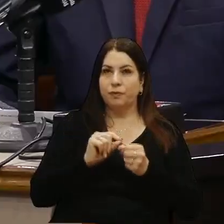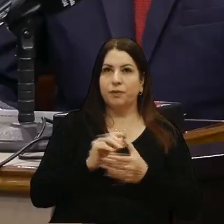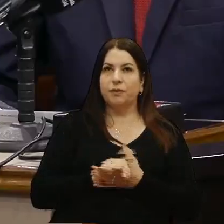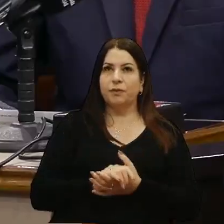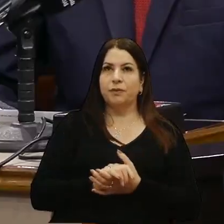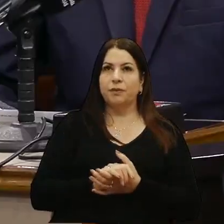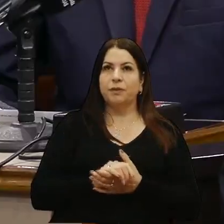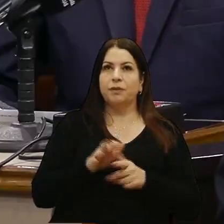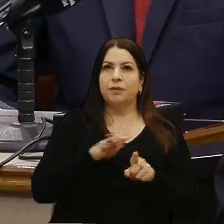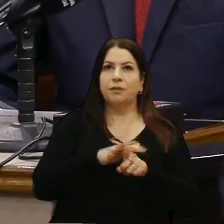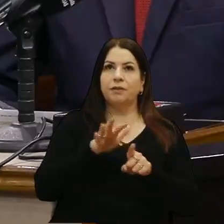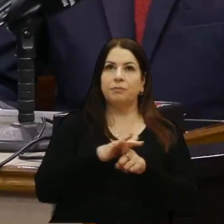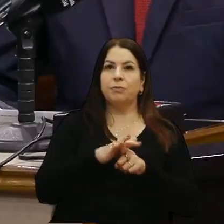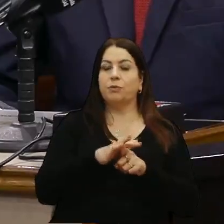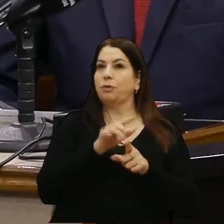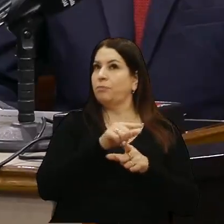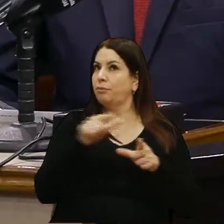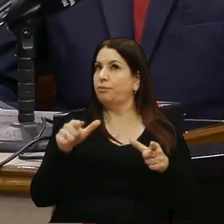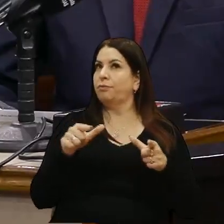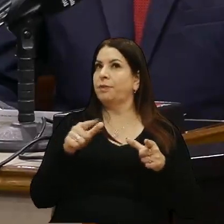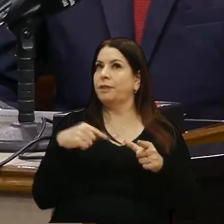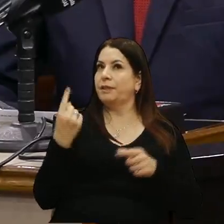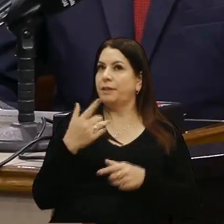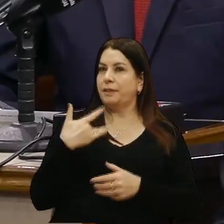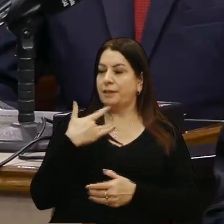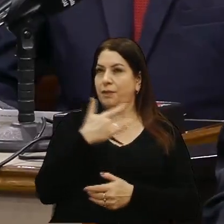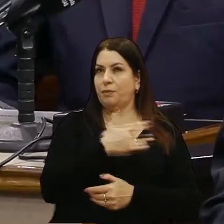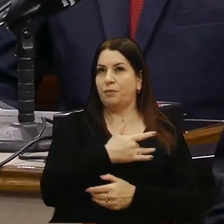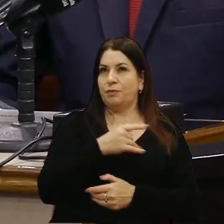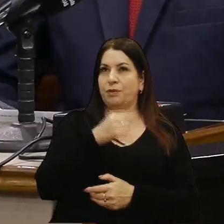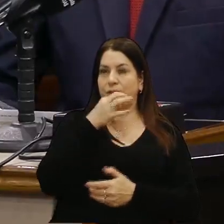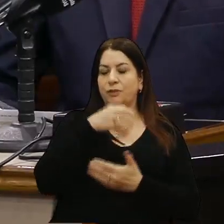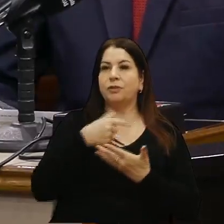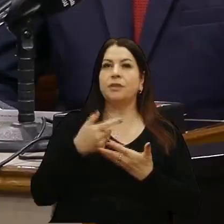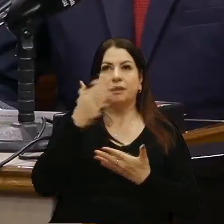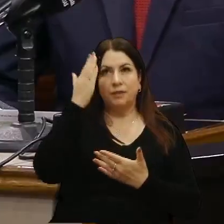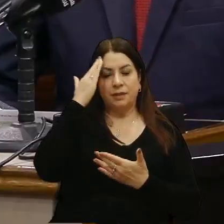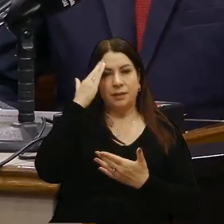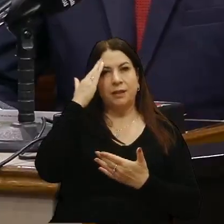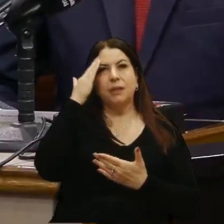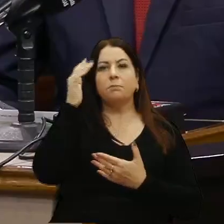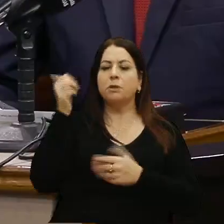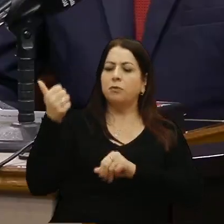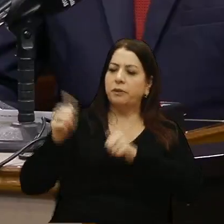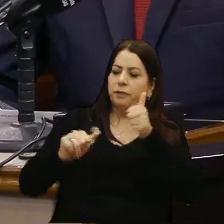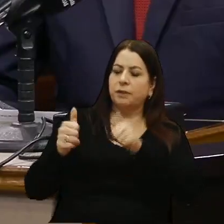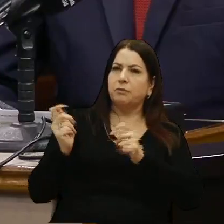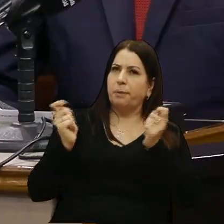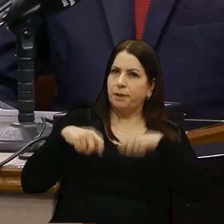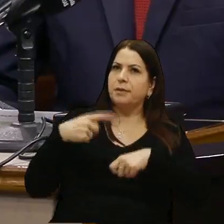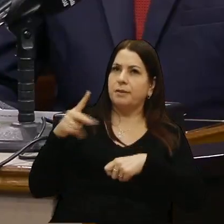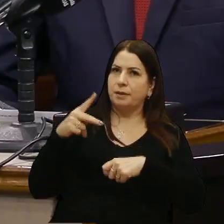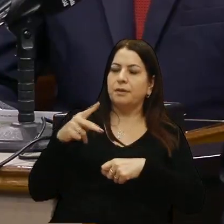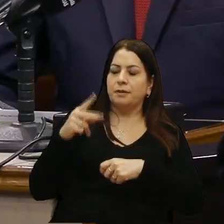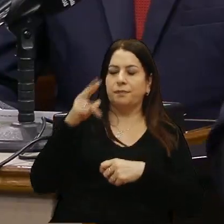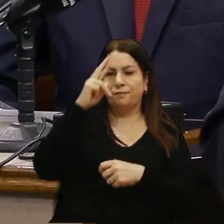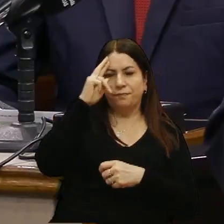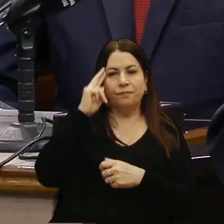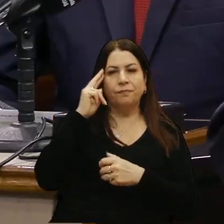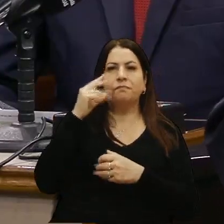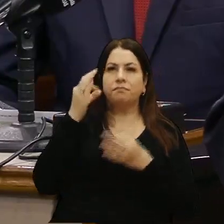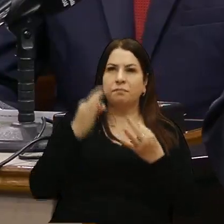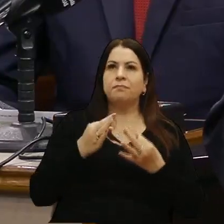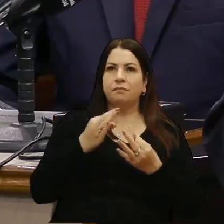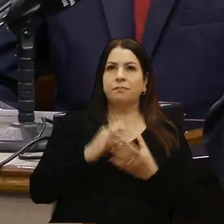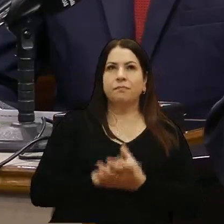que tem uma demanda muito grande em cima da nossa saúde em Caxias, mas a gente sabe da qualificação e da capacidade do vereador Rafael,